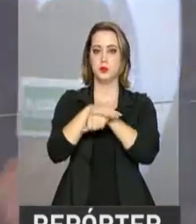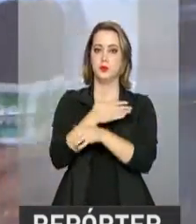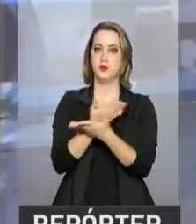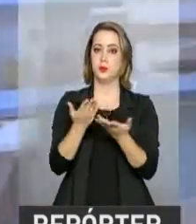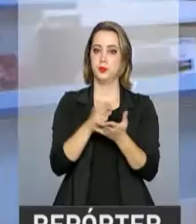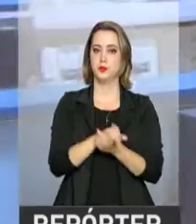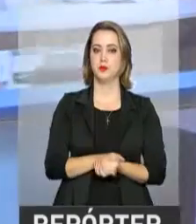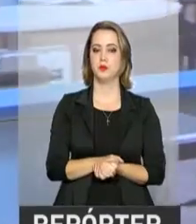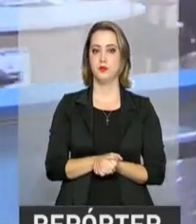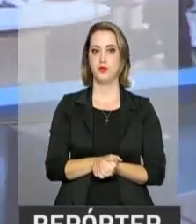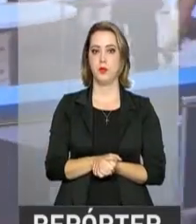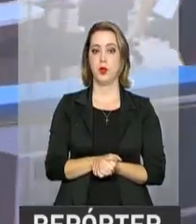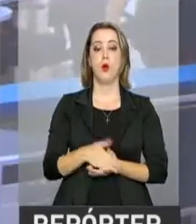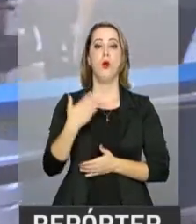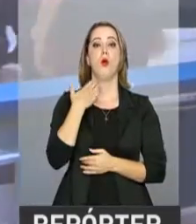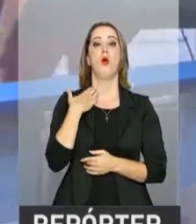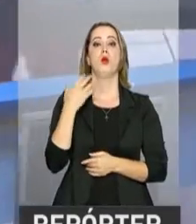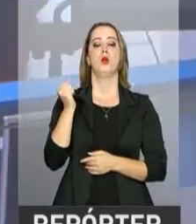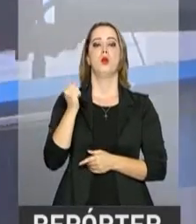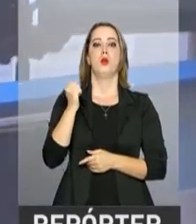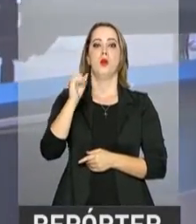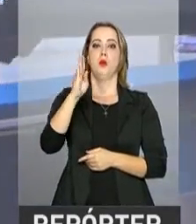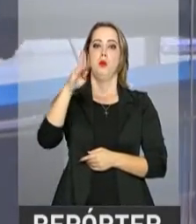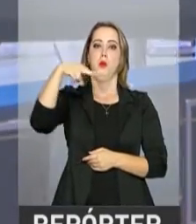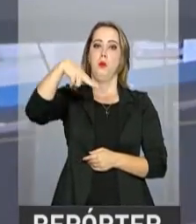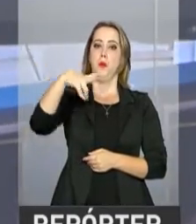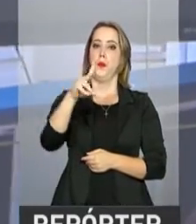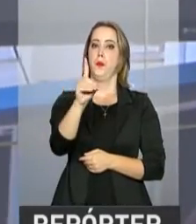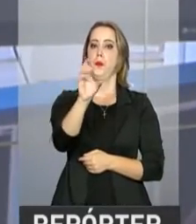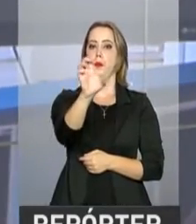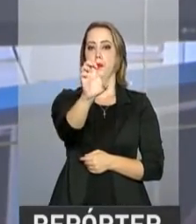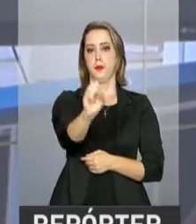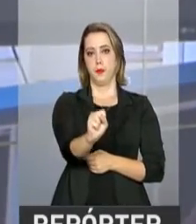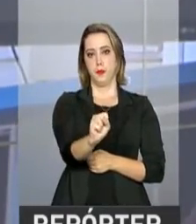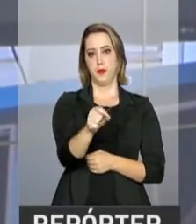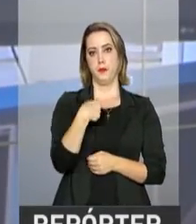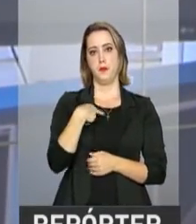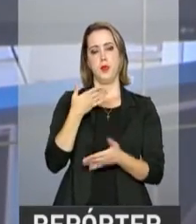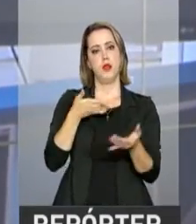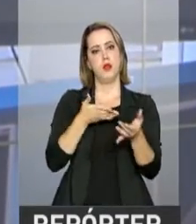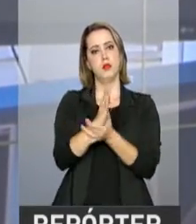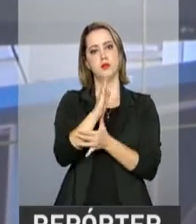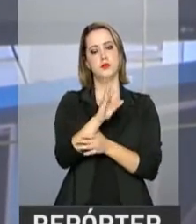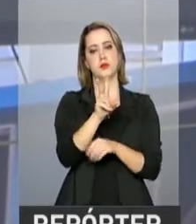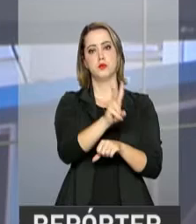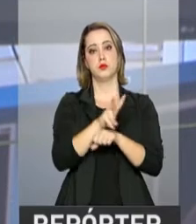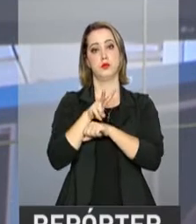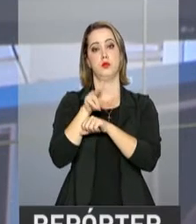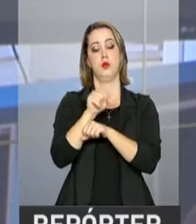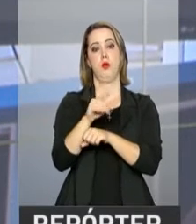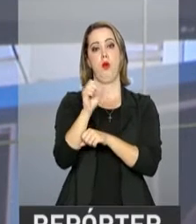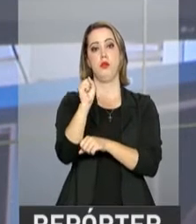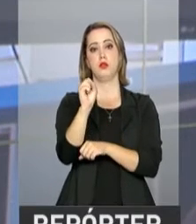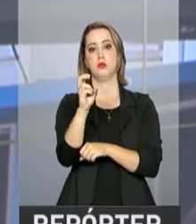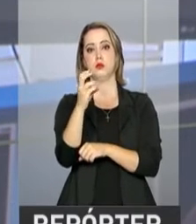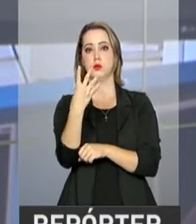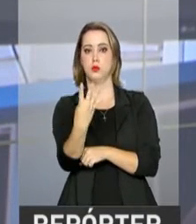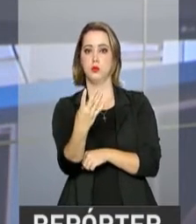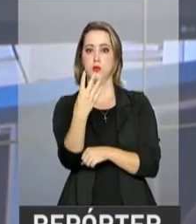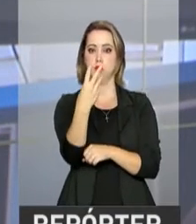você o banco nacional de desenvolvimento econômico e social bnds aprovou o financiamento de mais de